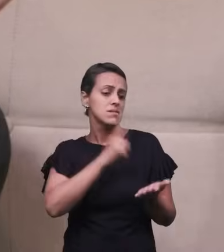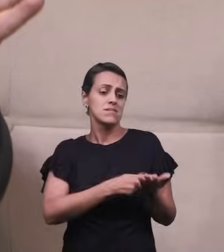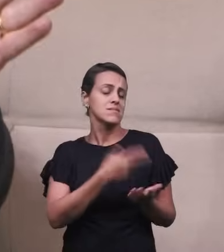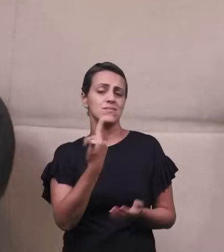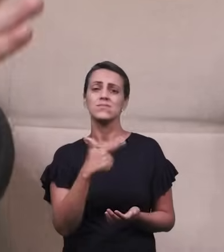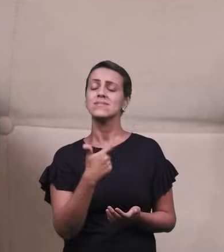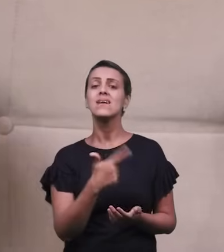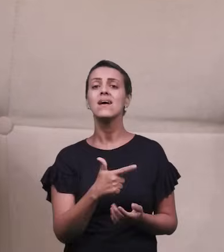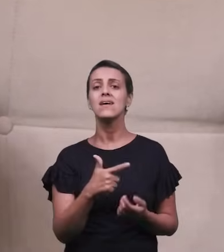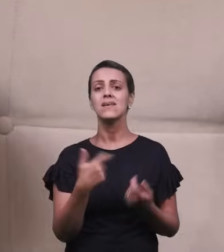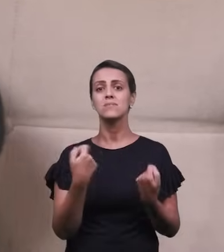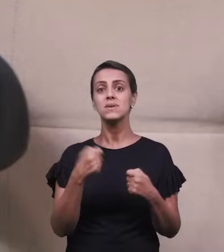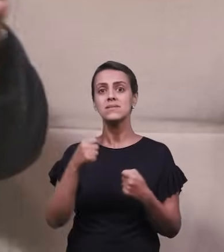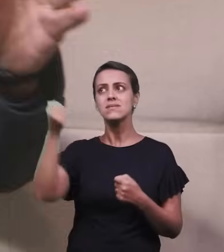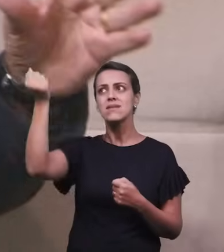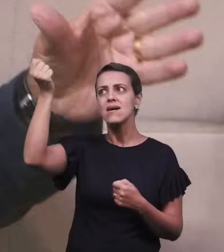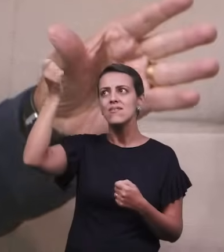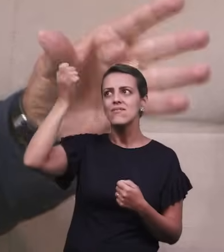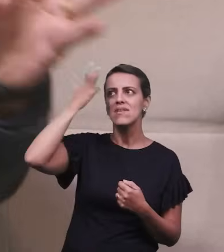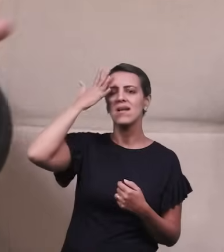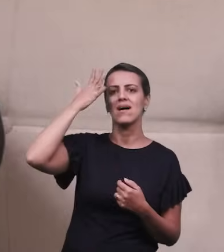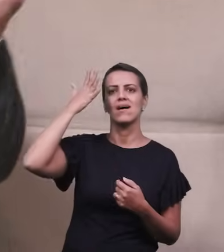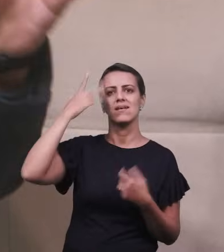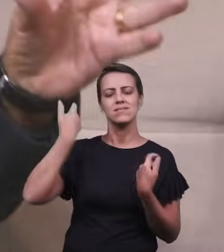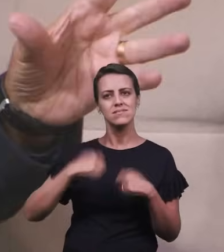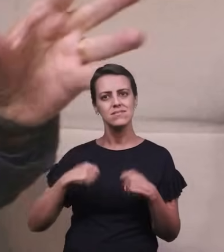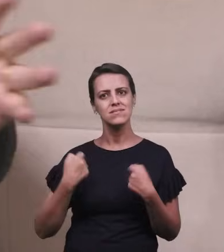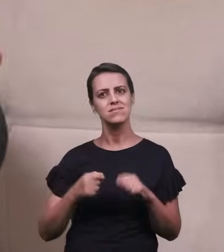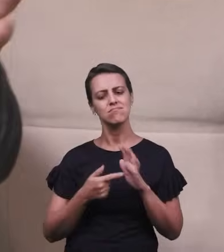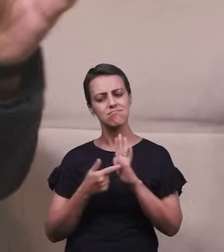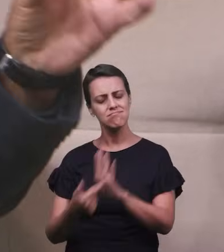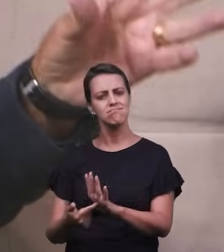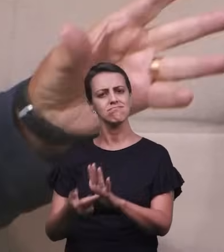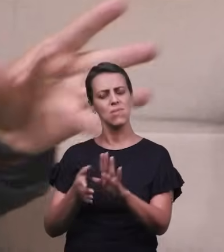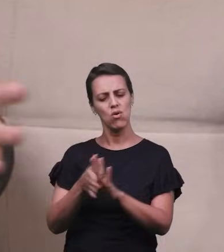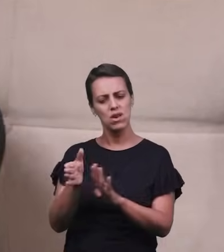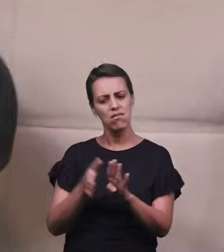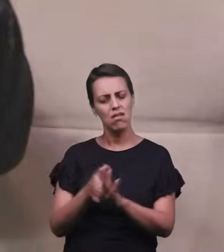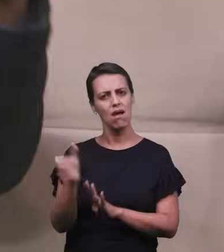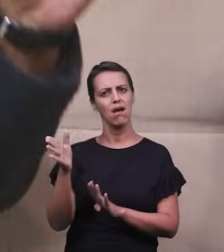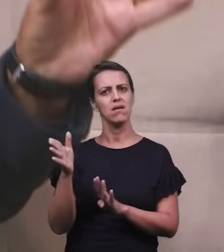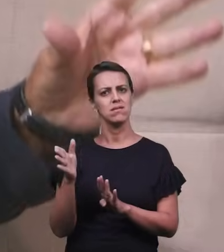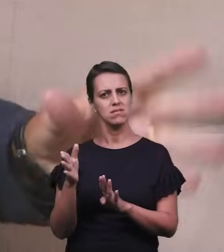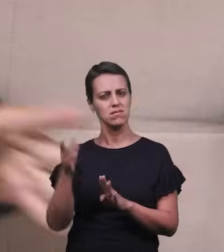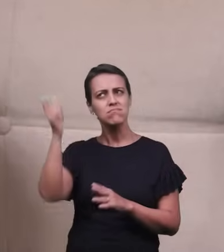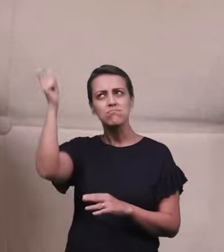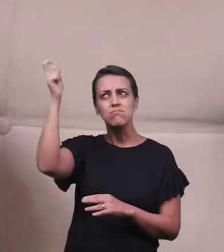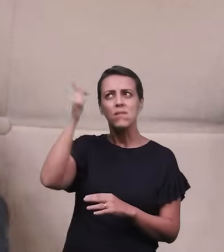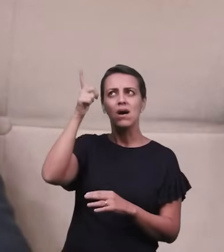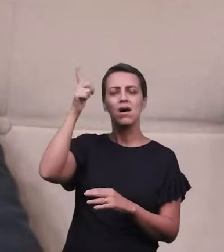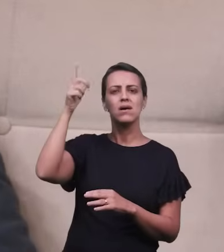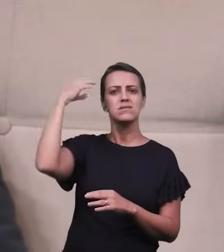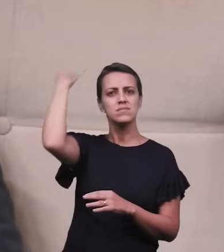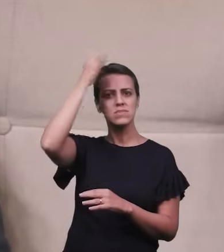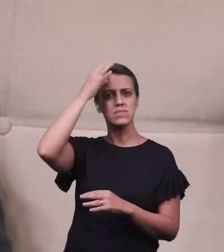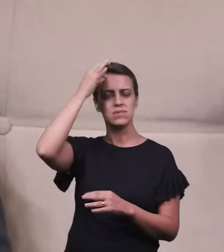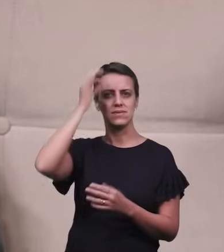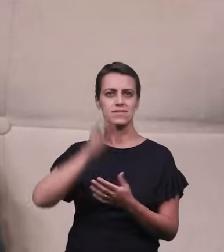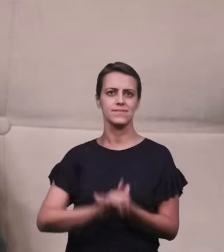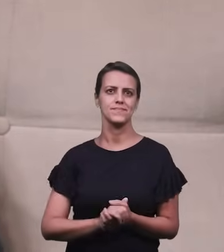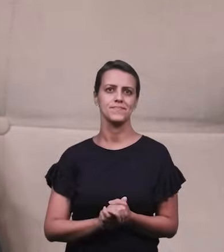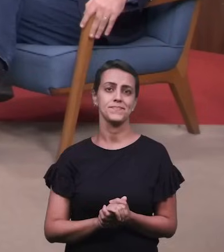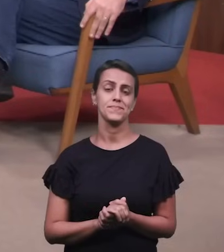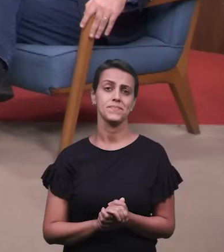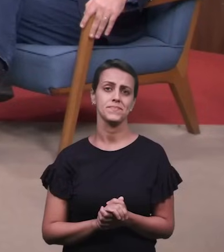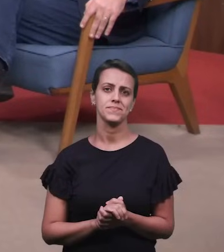for revelada, se for dirigida, revelada, orientada, inspirada pelo Espírito Santo. E aqui